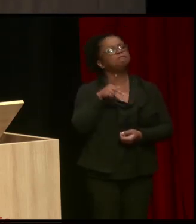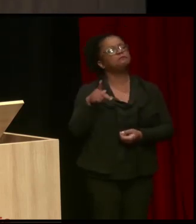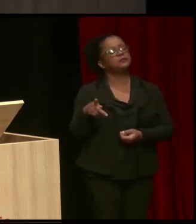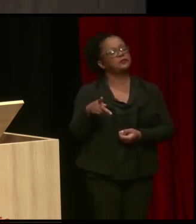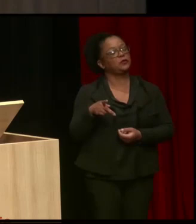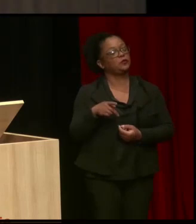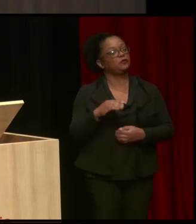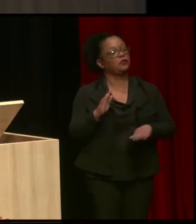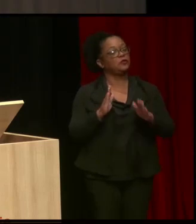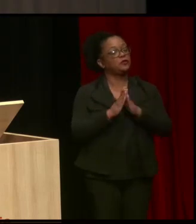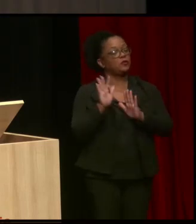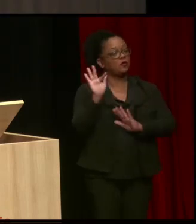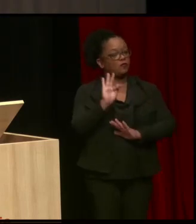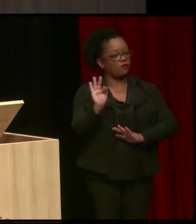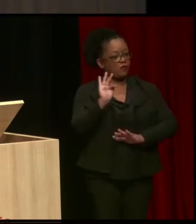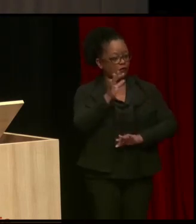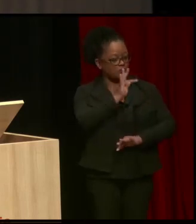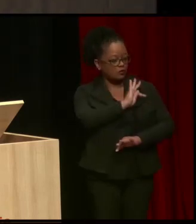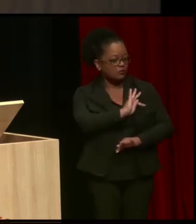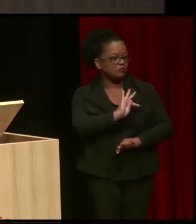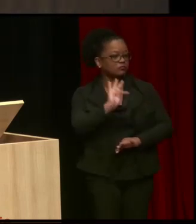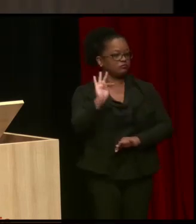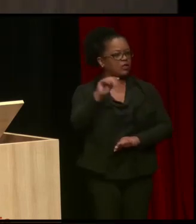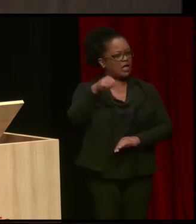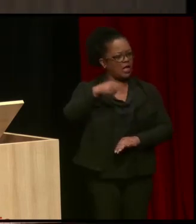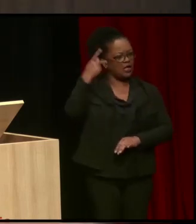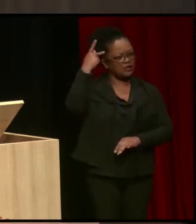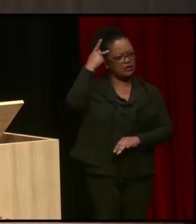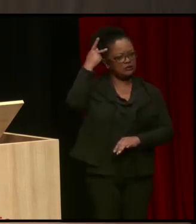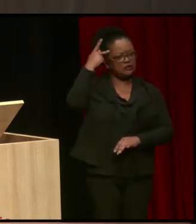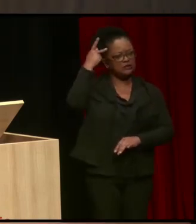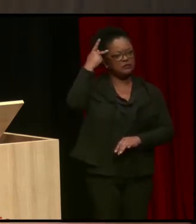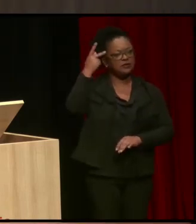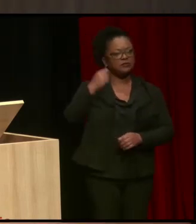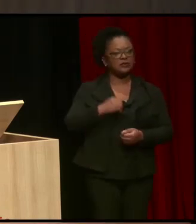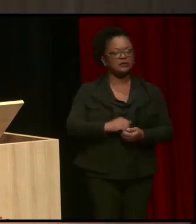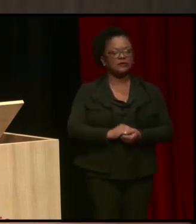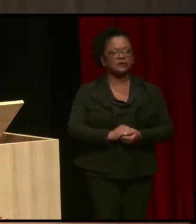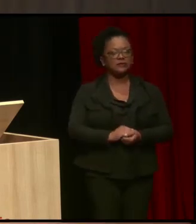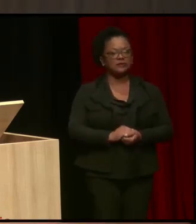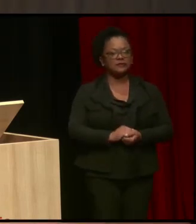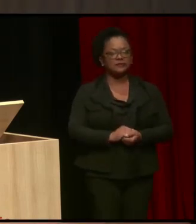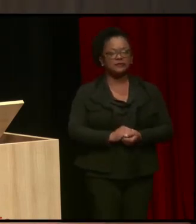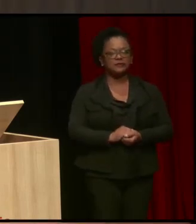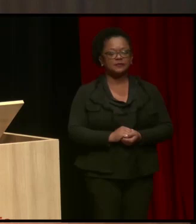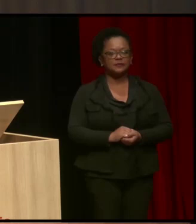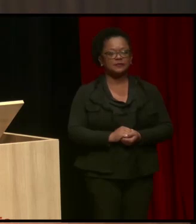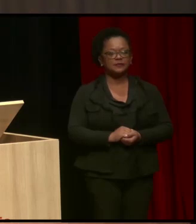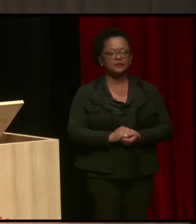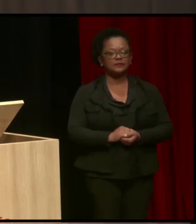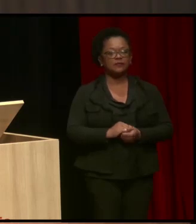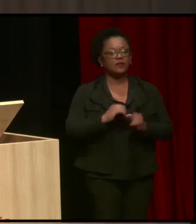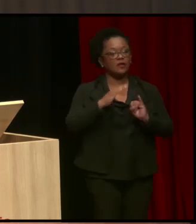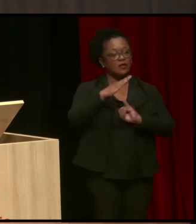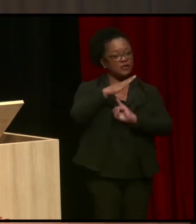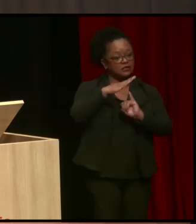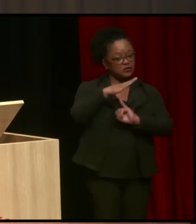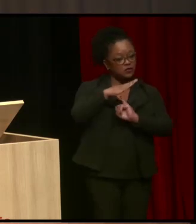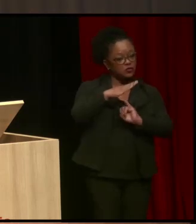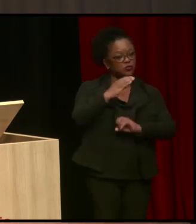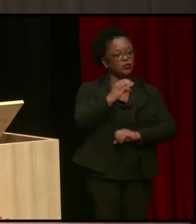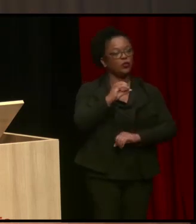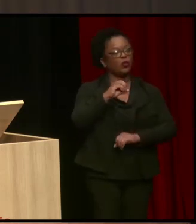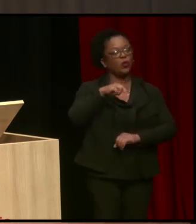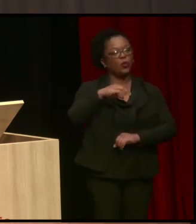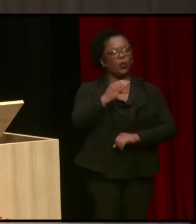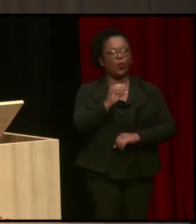teologia que tinha aqui em São Paulo, que já não está mais aqui, Instituto Concórdia, Escola